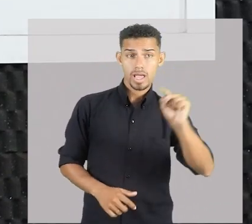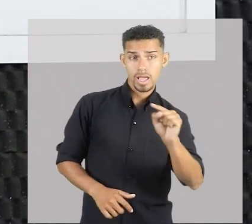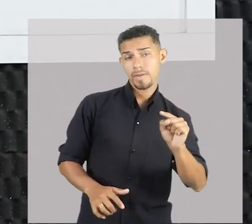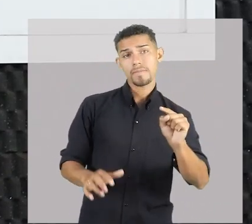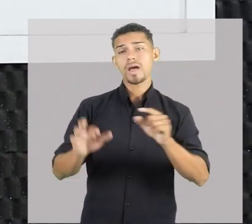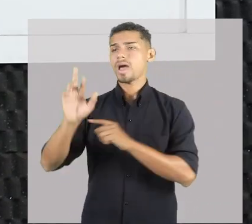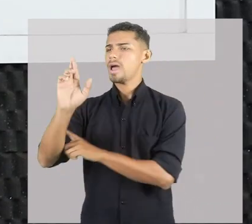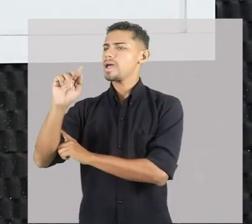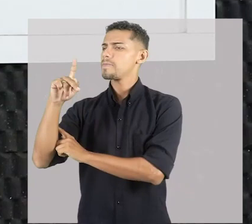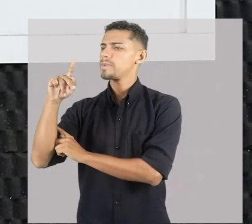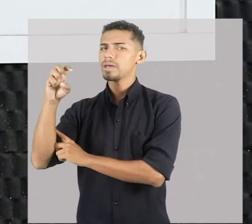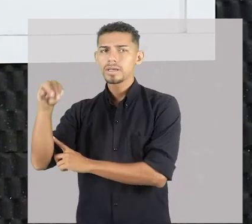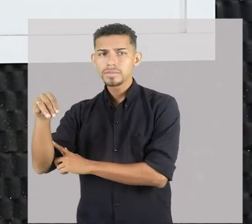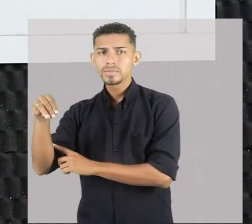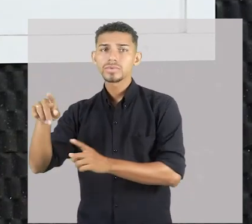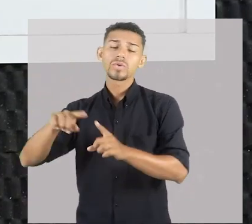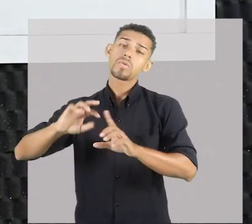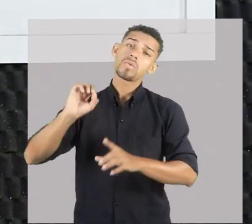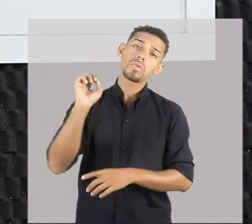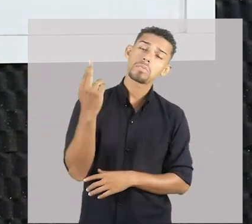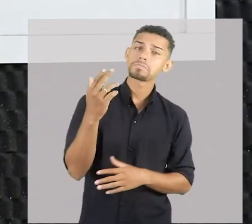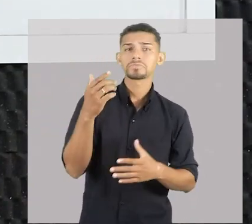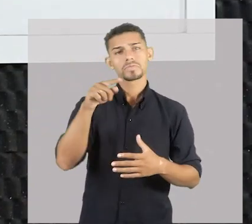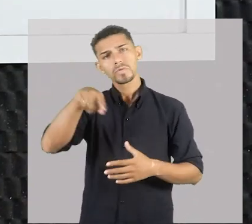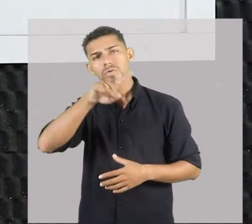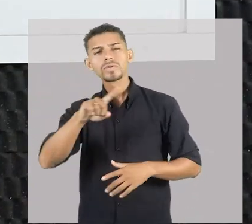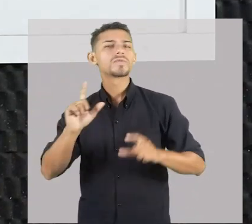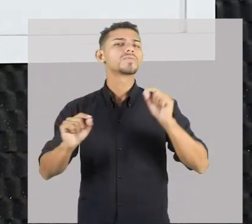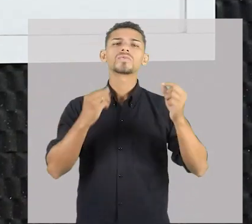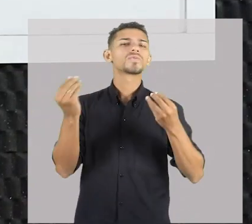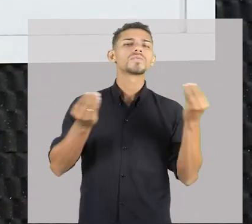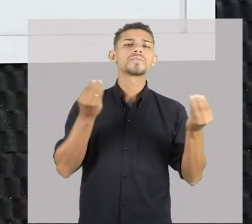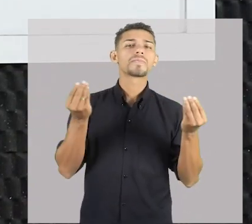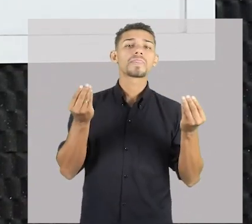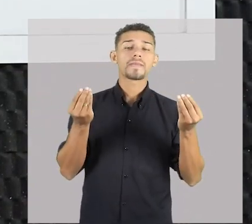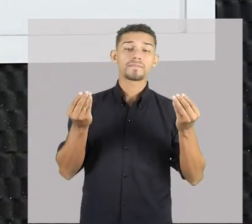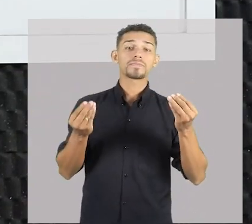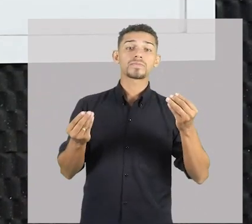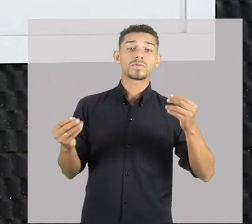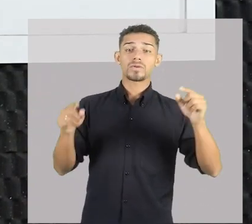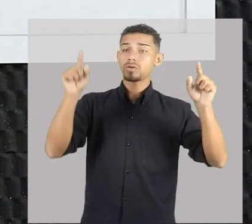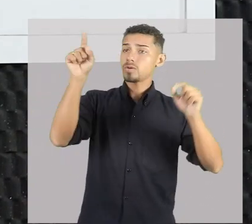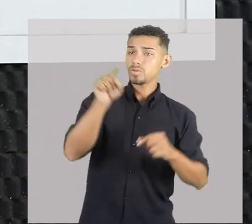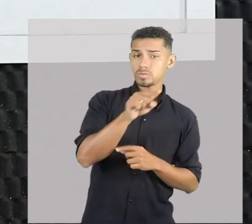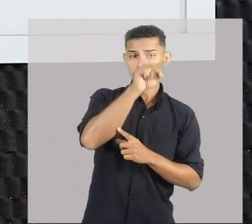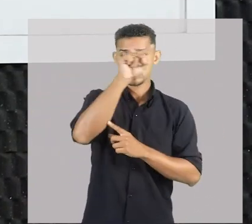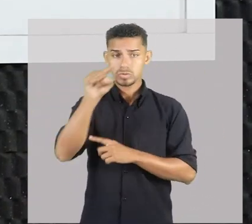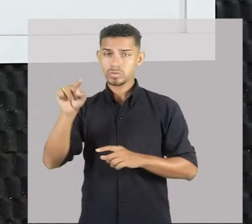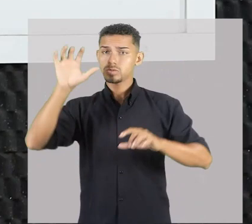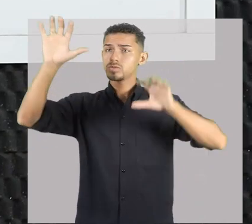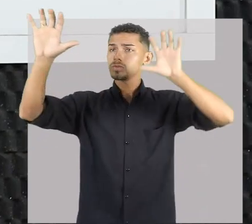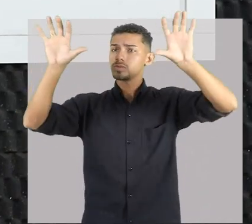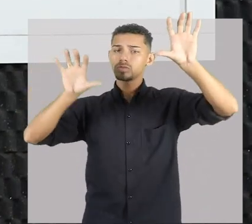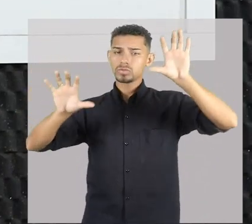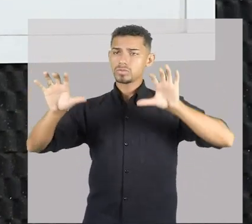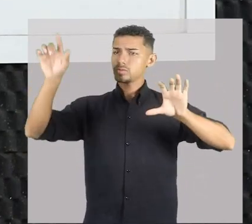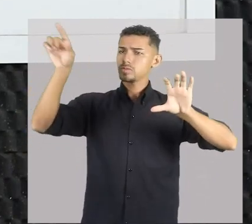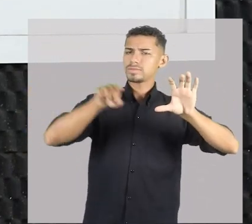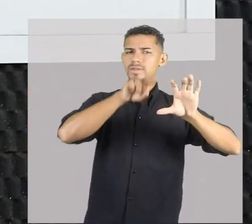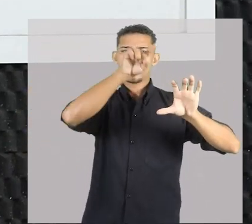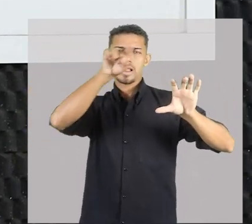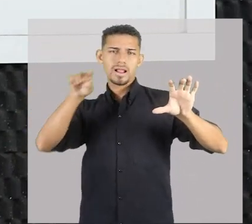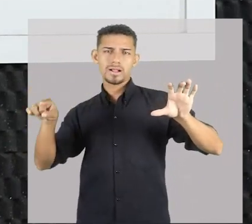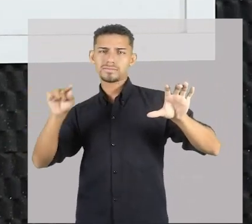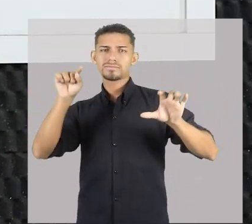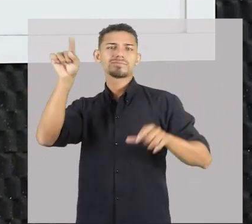para RPM ou de RPM para Hertz, vocês vão fazer como? Regra de 3, tá? Aquela regrinha de 3 marota